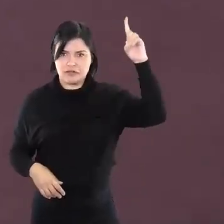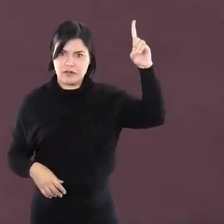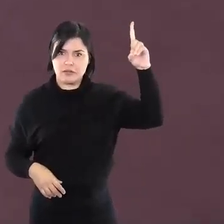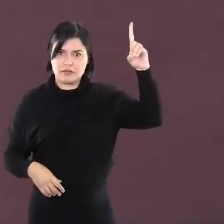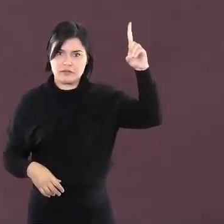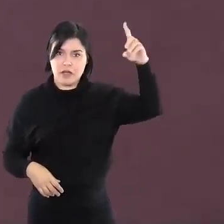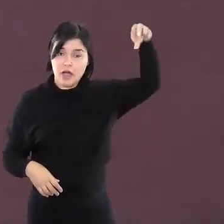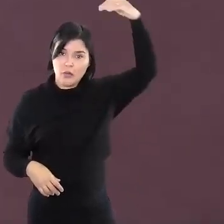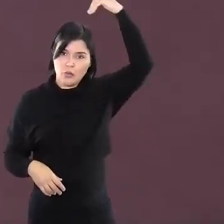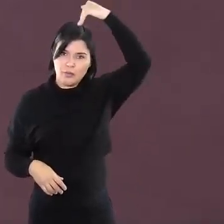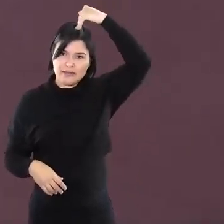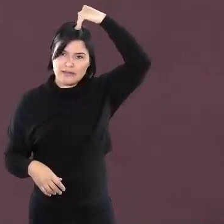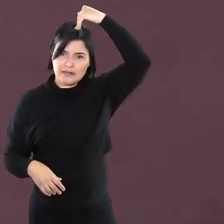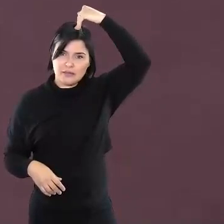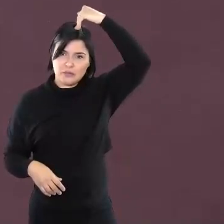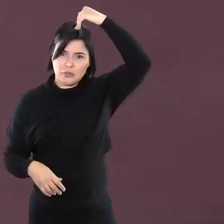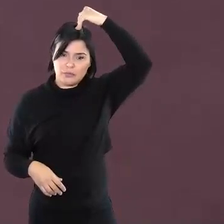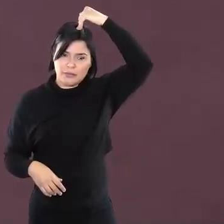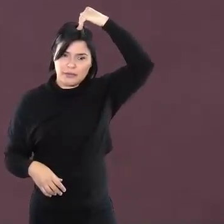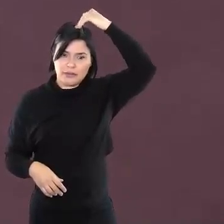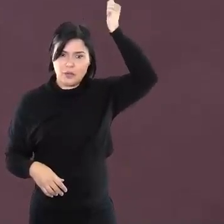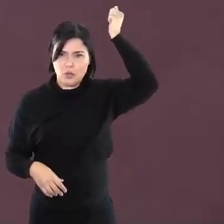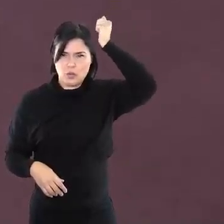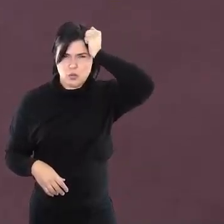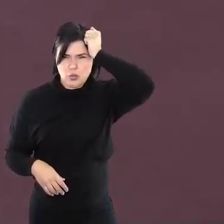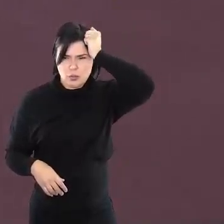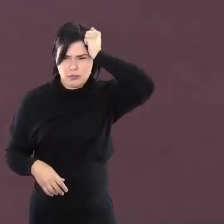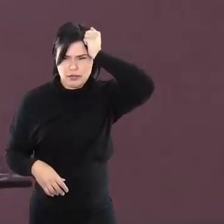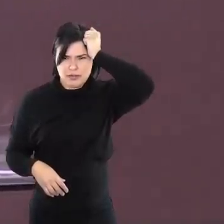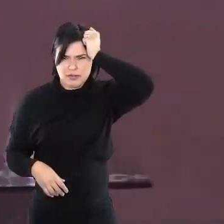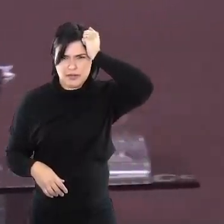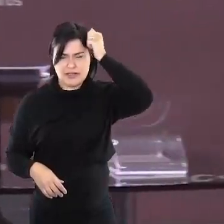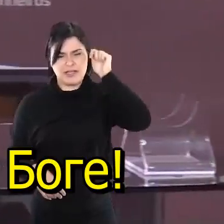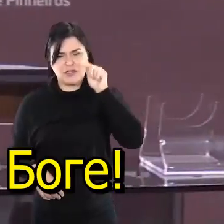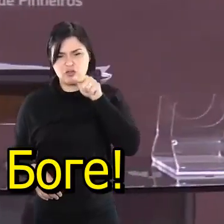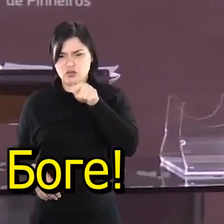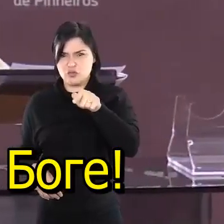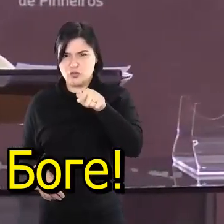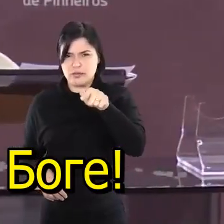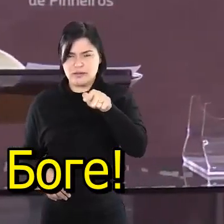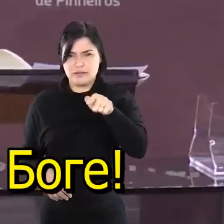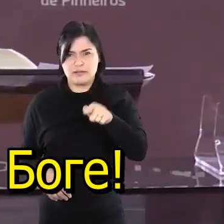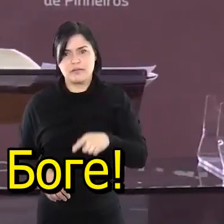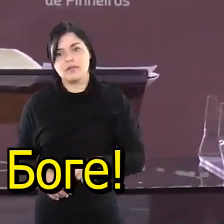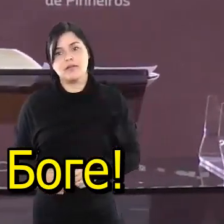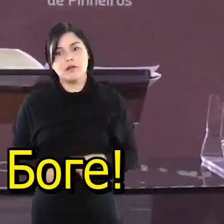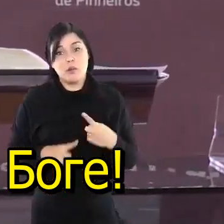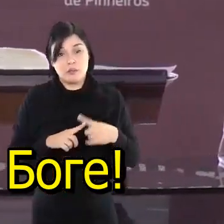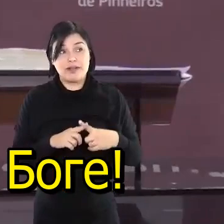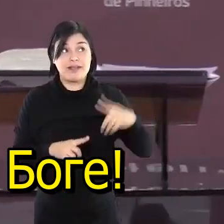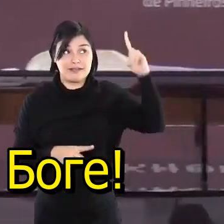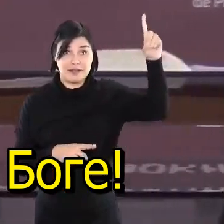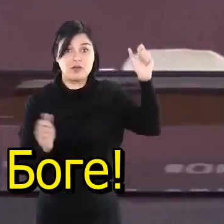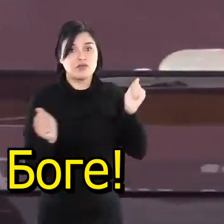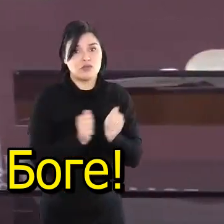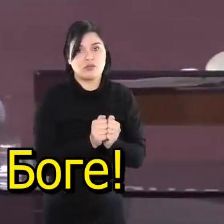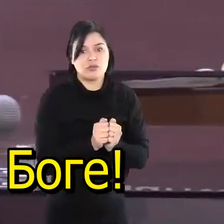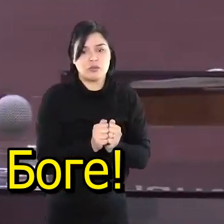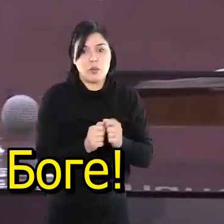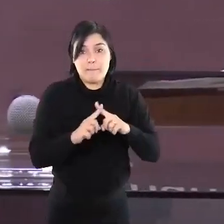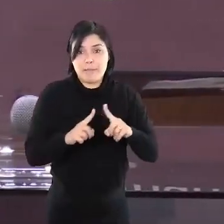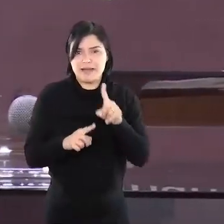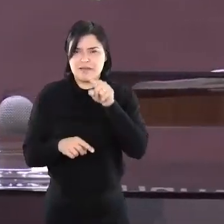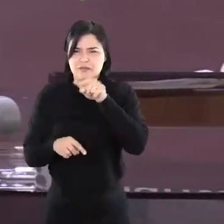Deus nós nos movemos. Em Deus nós existimos. Em Deus nós somos.